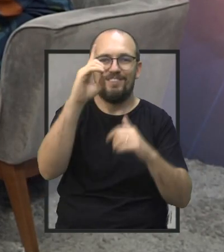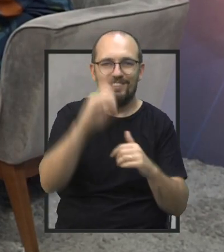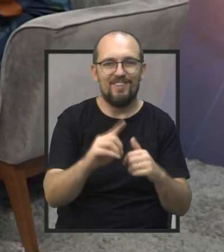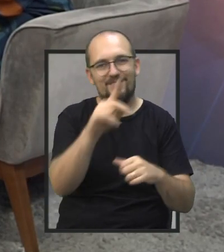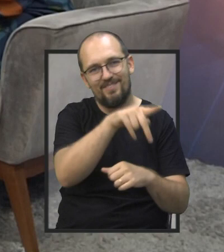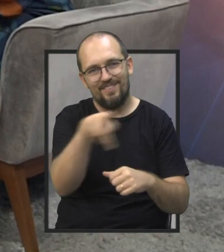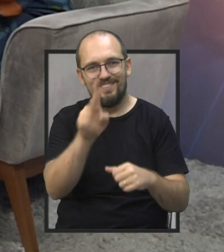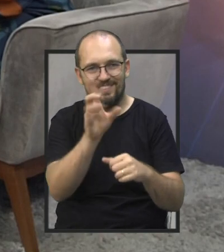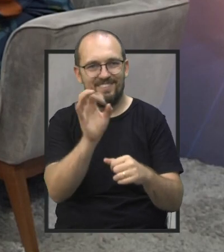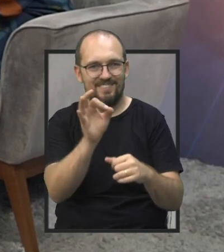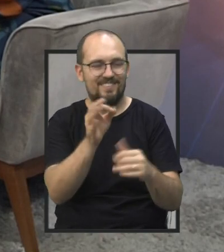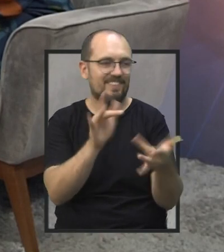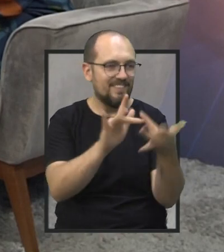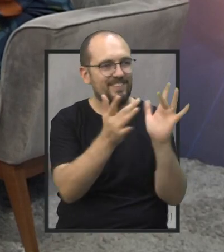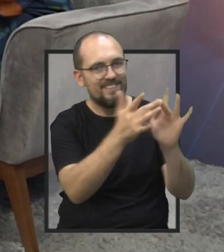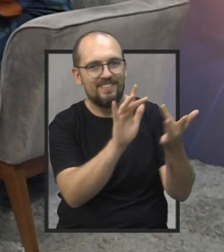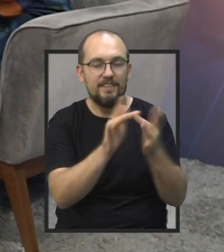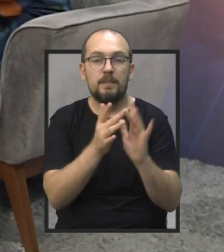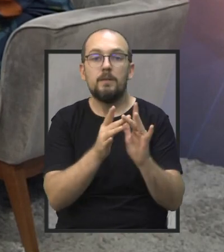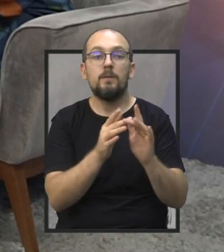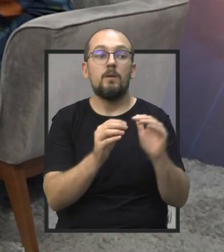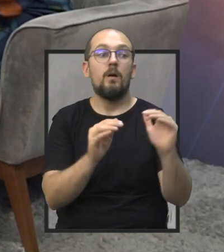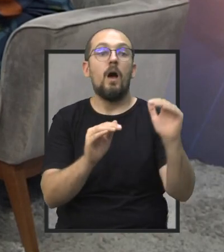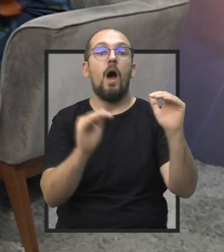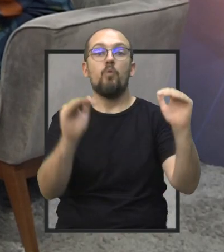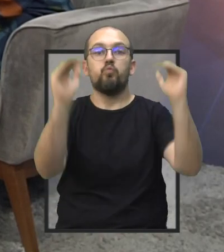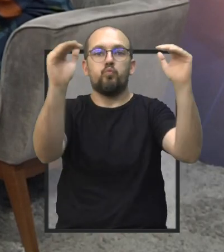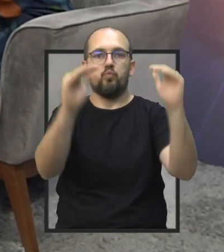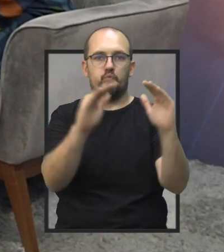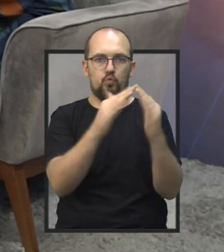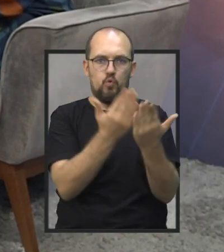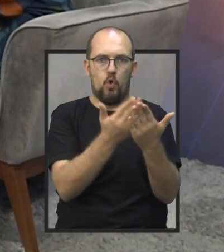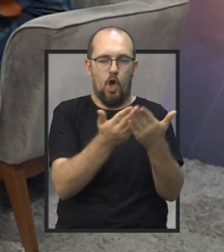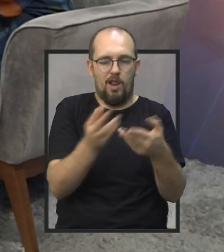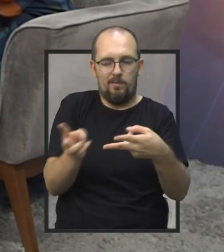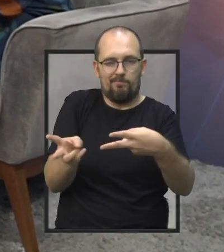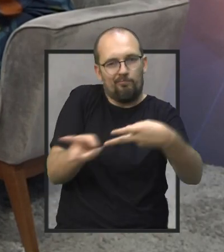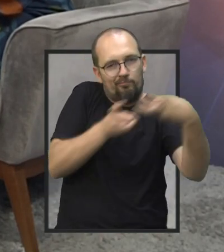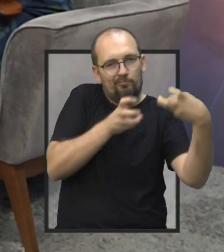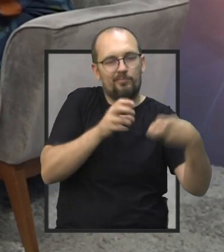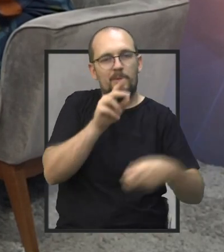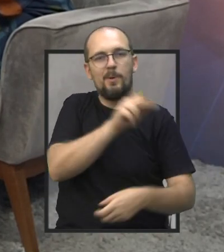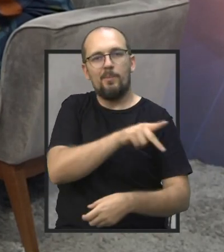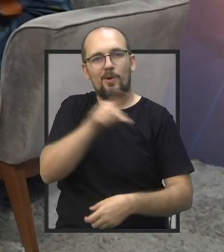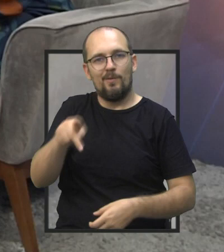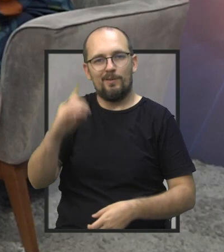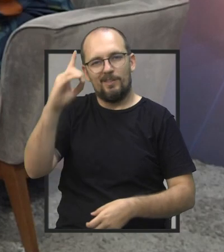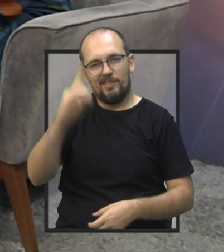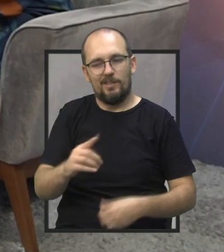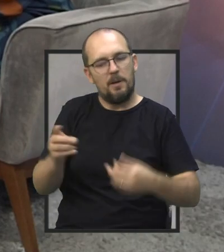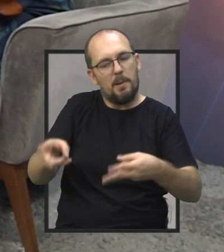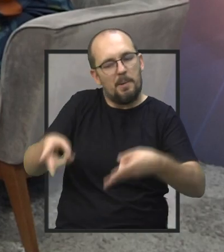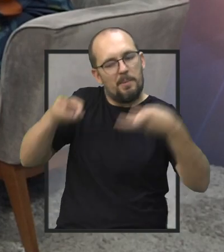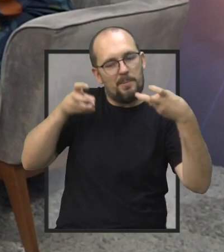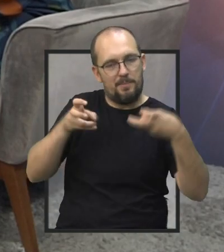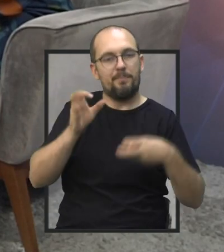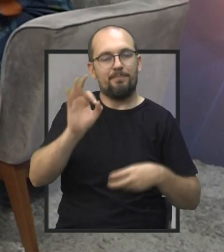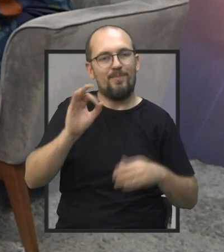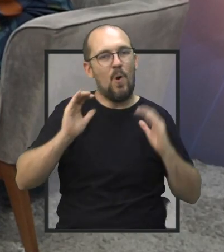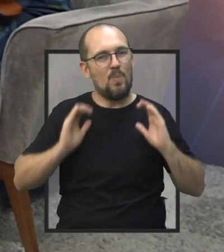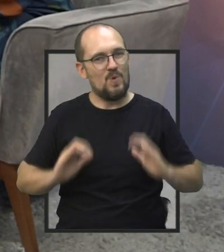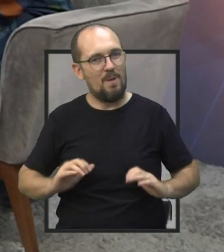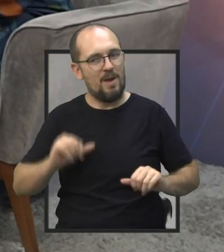esses adultos conseguem ter esse acesso mais fácil, né, de conseguir perceber um comportamento dessa criança diferente e tudo